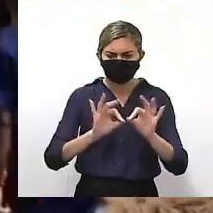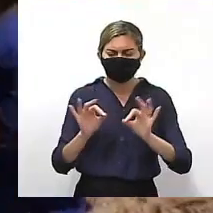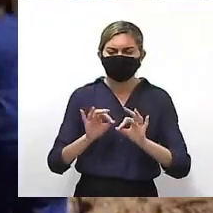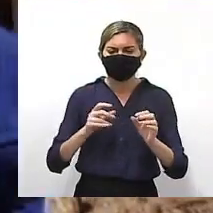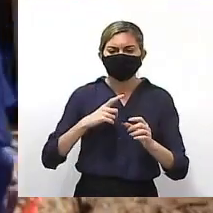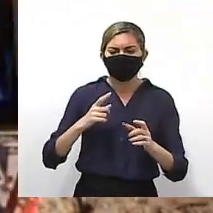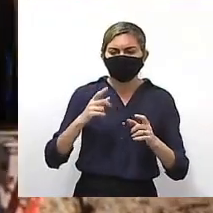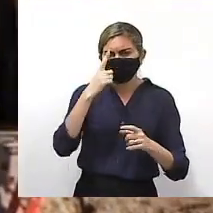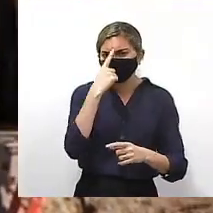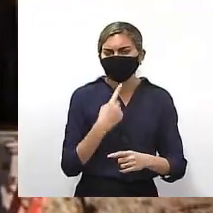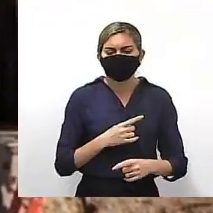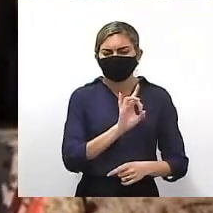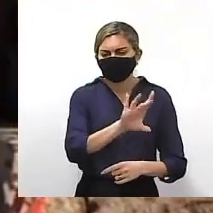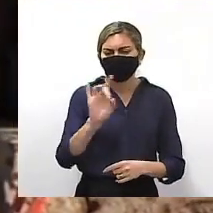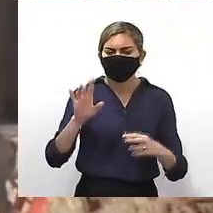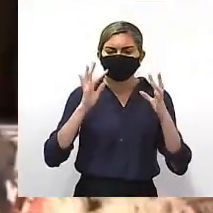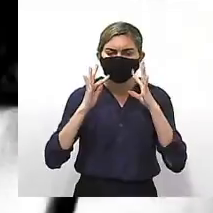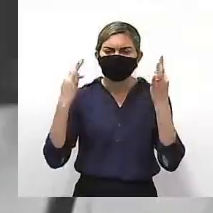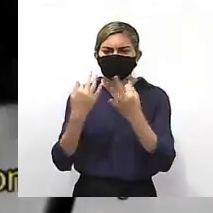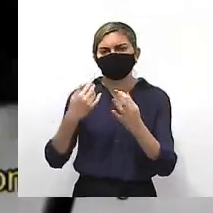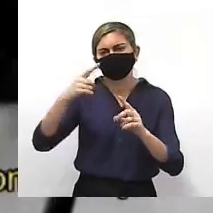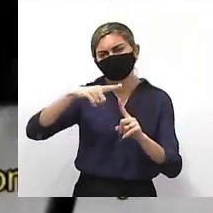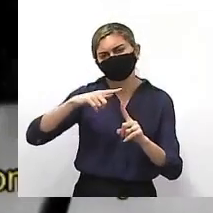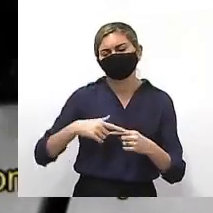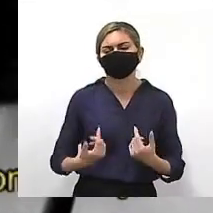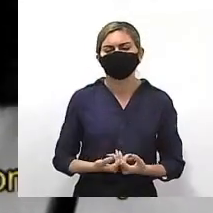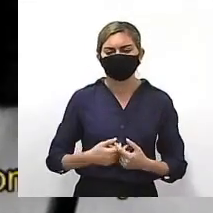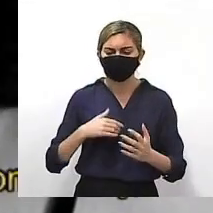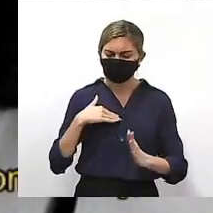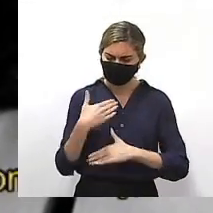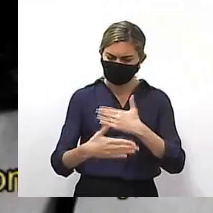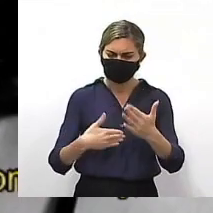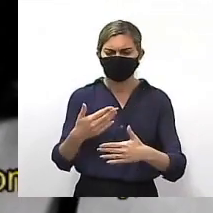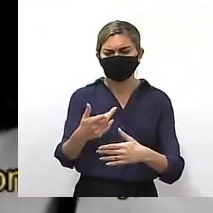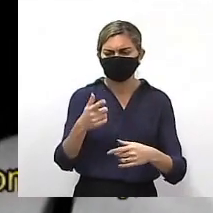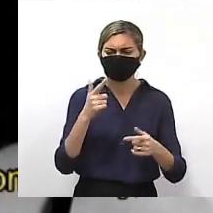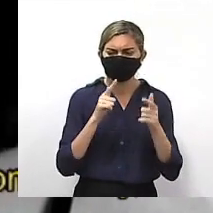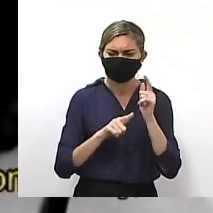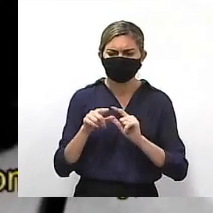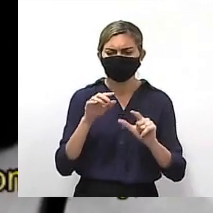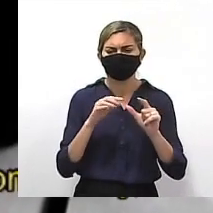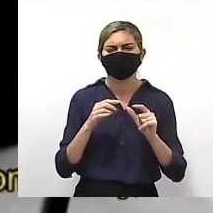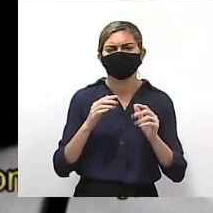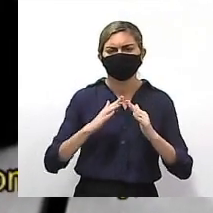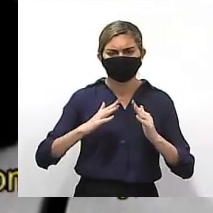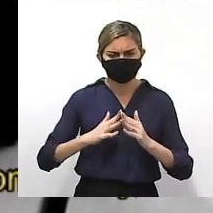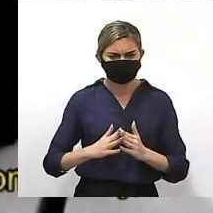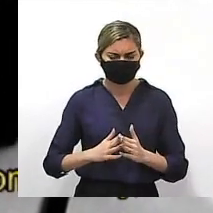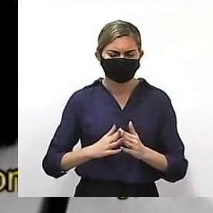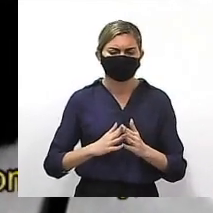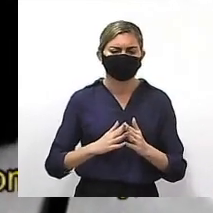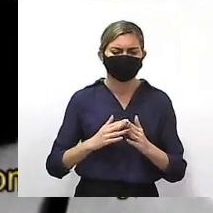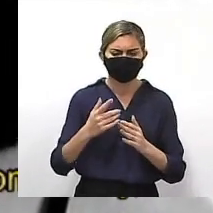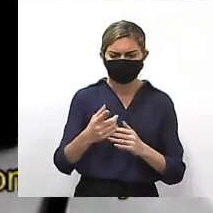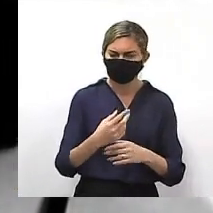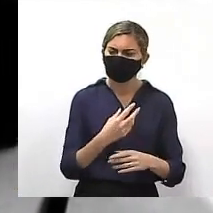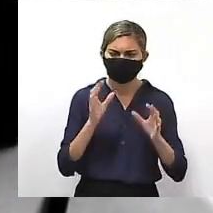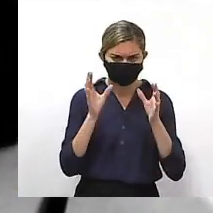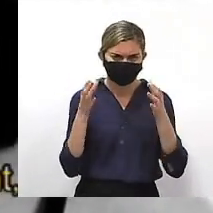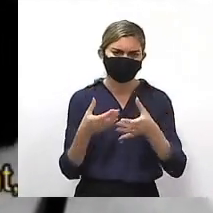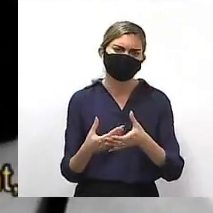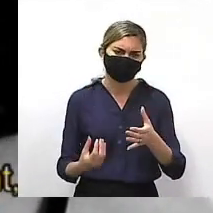com o perfil de cada família. Esse processo é, em primeiro lugar, resultado da resistência da